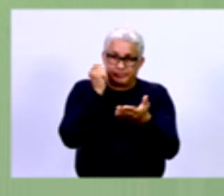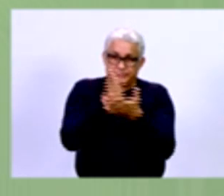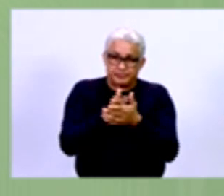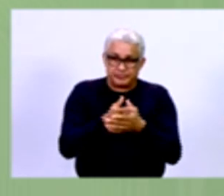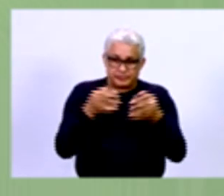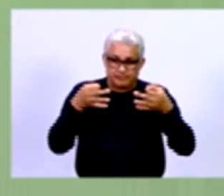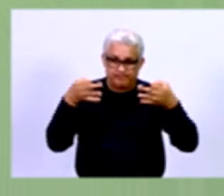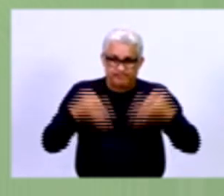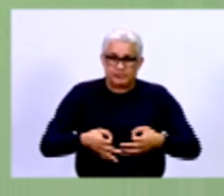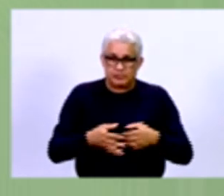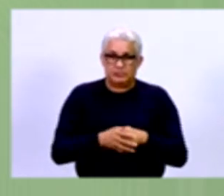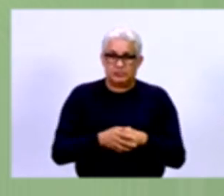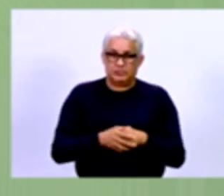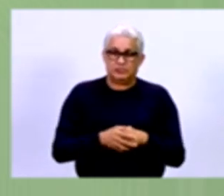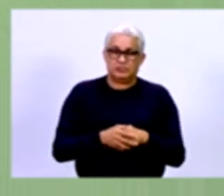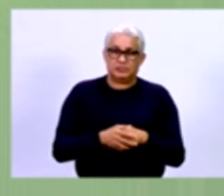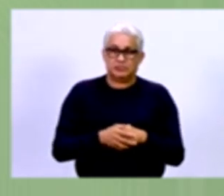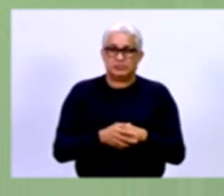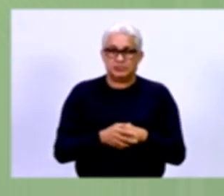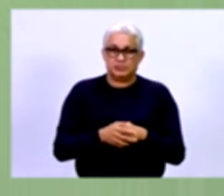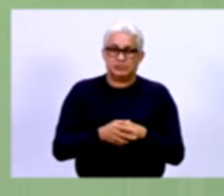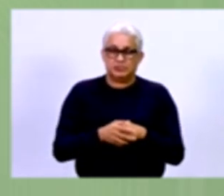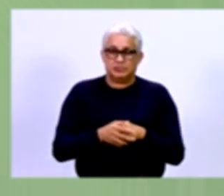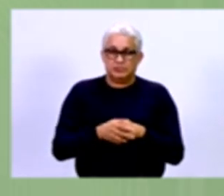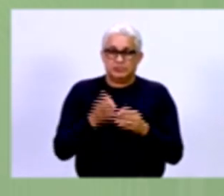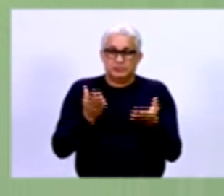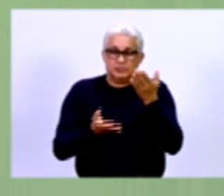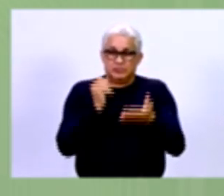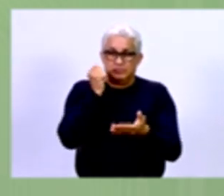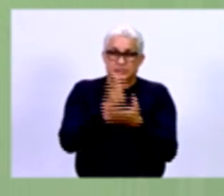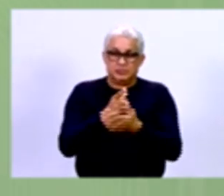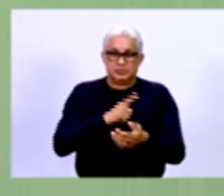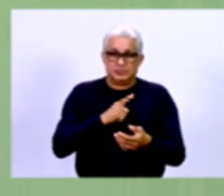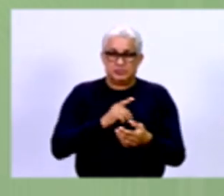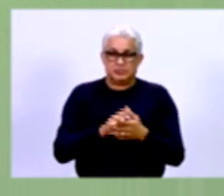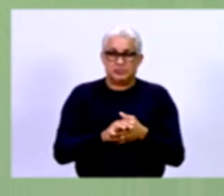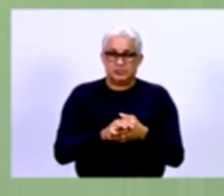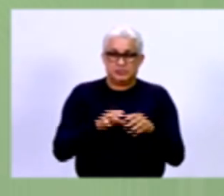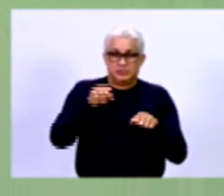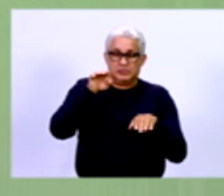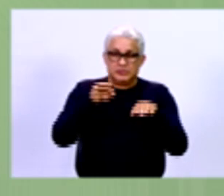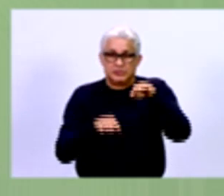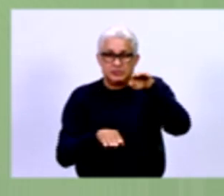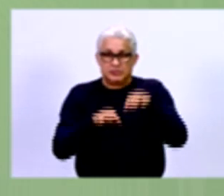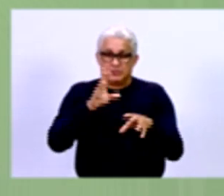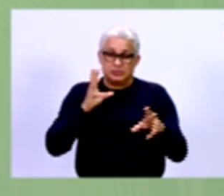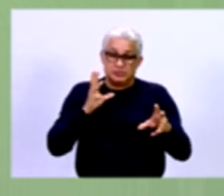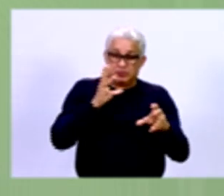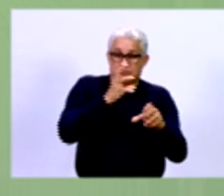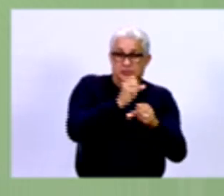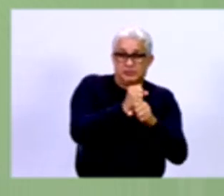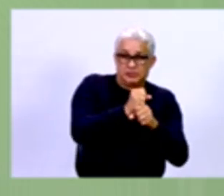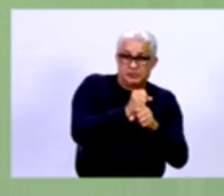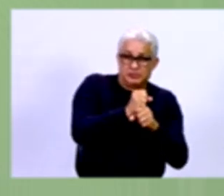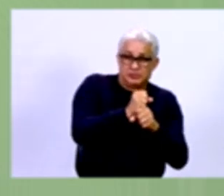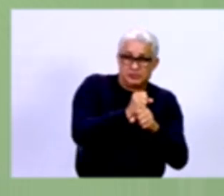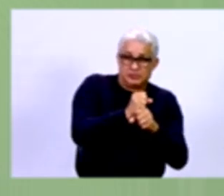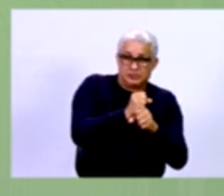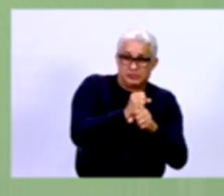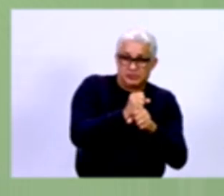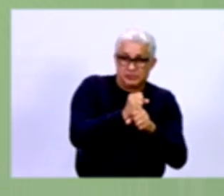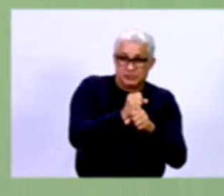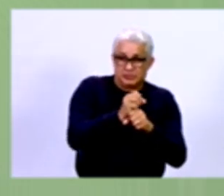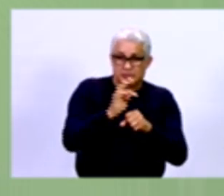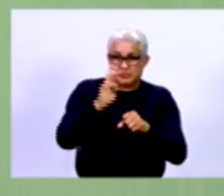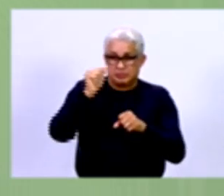precisa, considera-se que o balanço de pagamento está em equilíbrio quando a soma da conta de transações